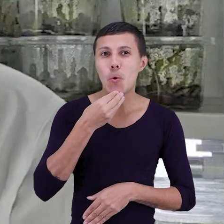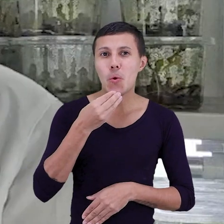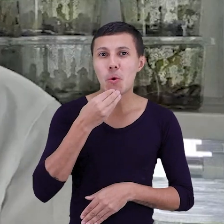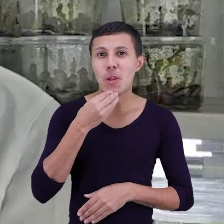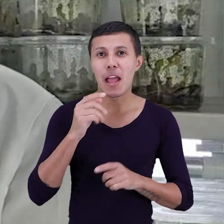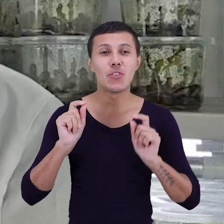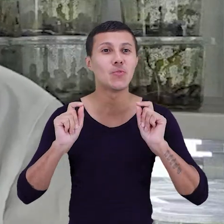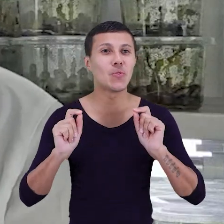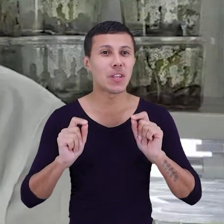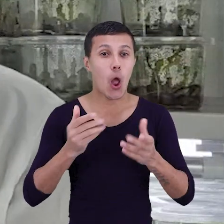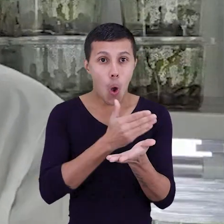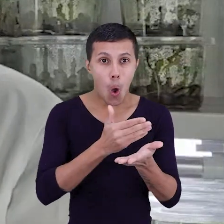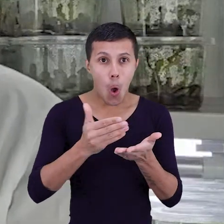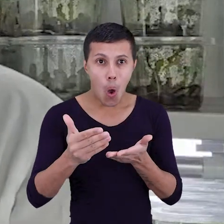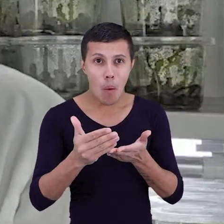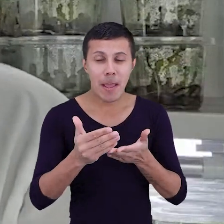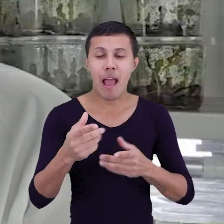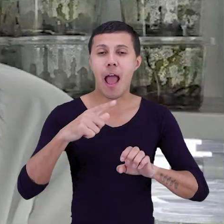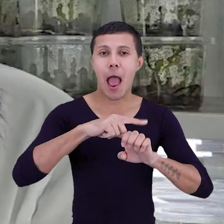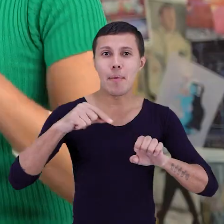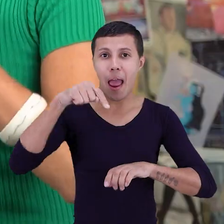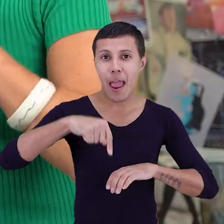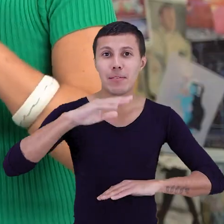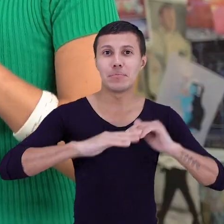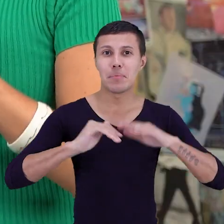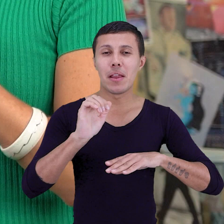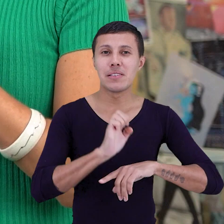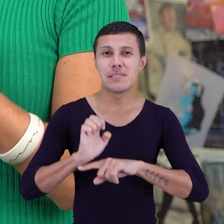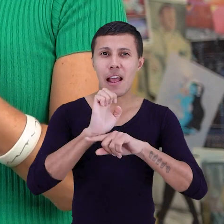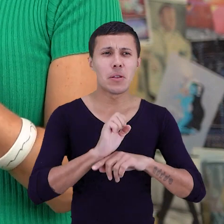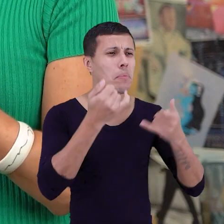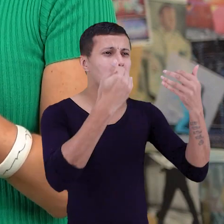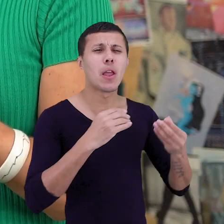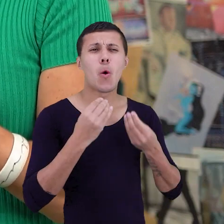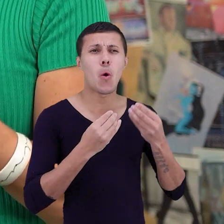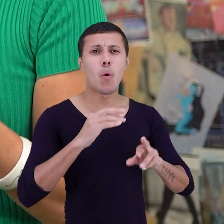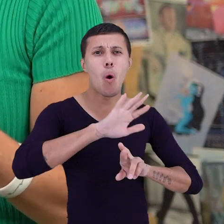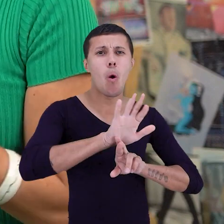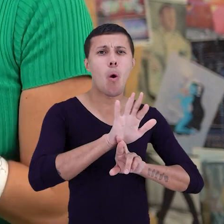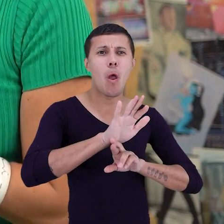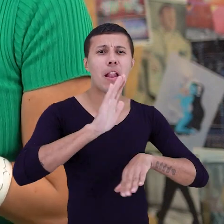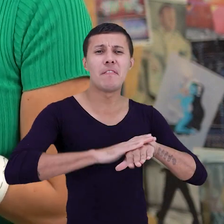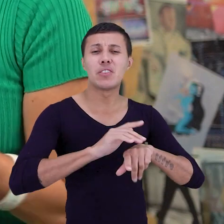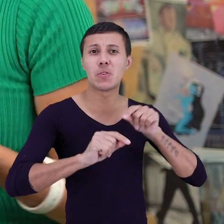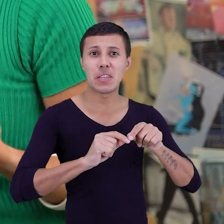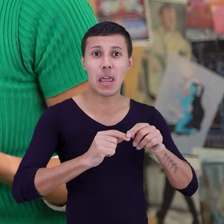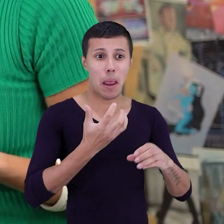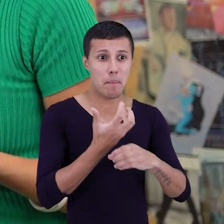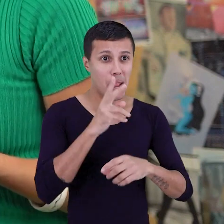a gente possa começar a empreender no estado. Pois é, explica para a gente o que a Biotech Mudas faz. São